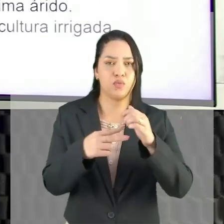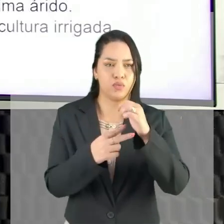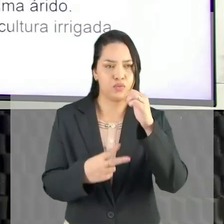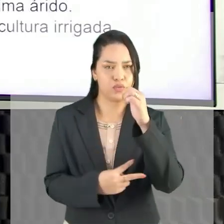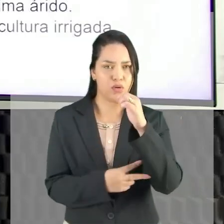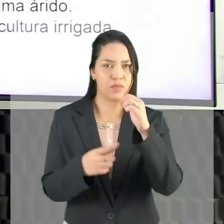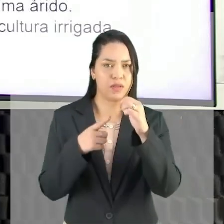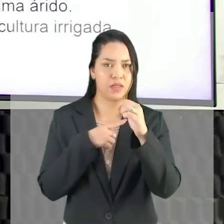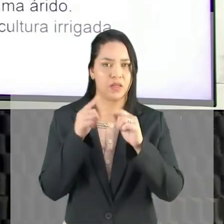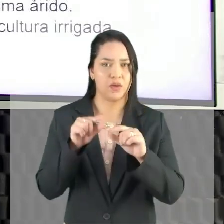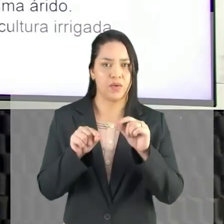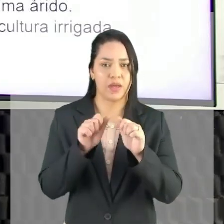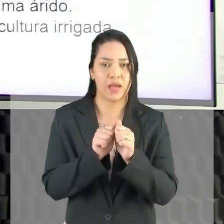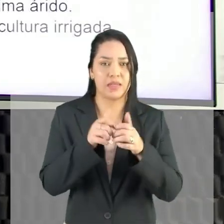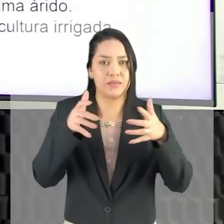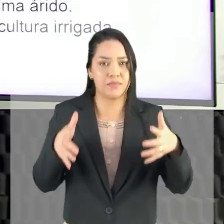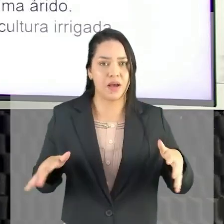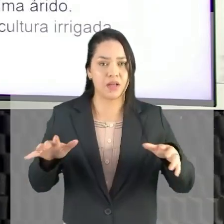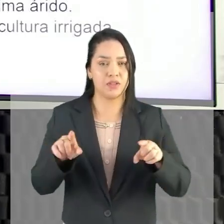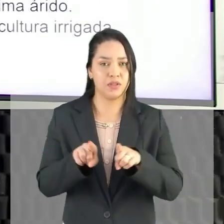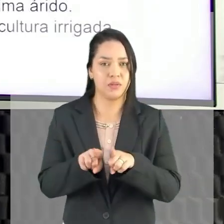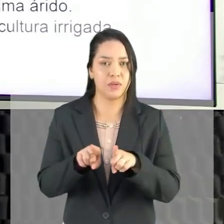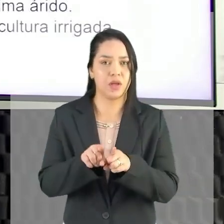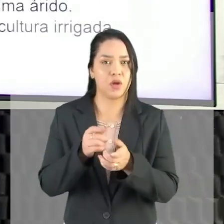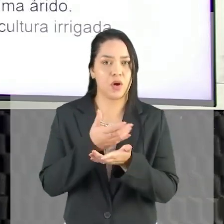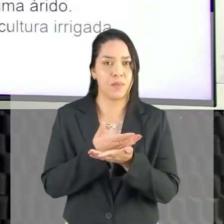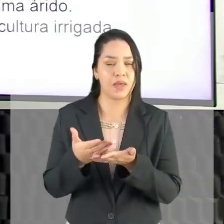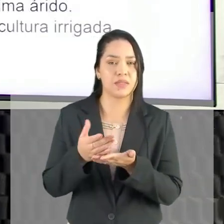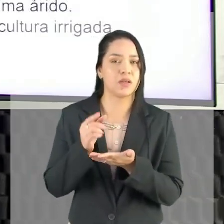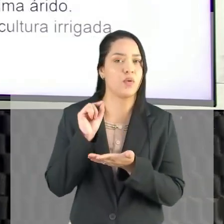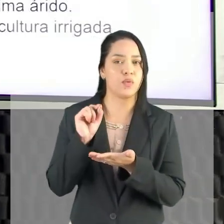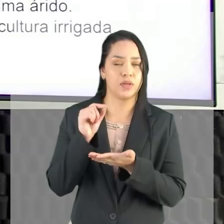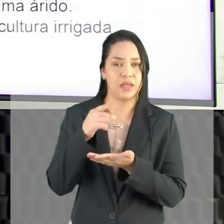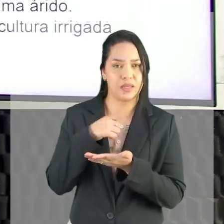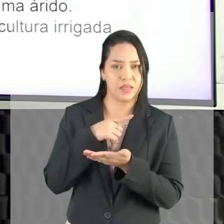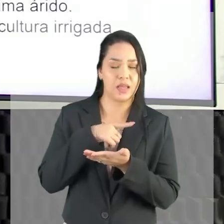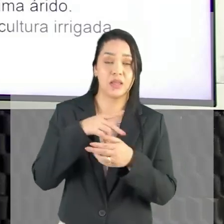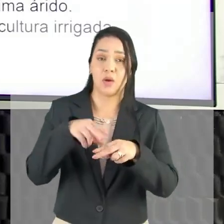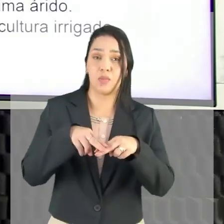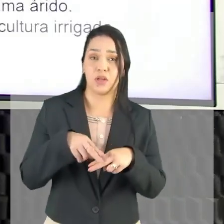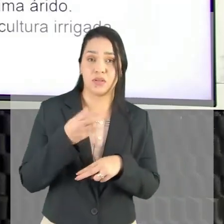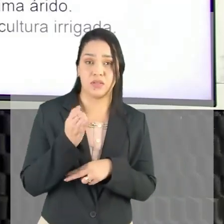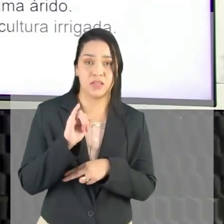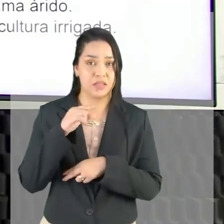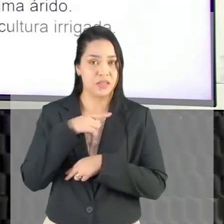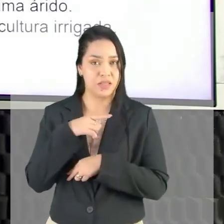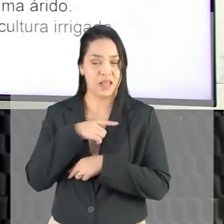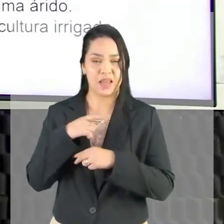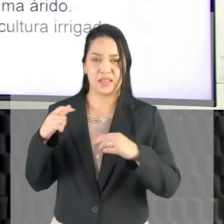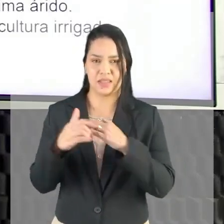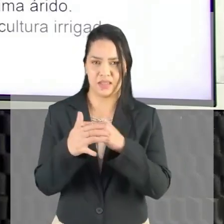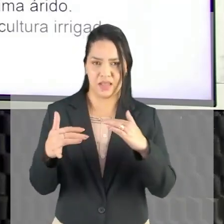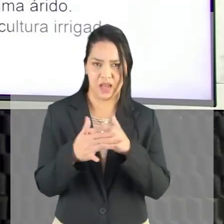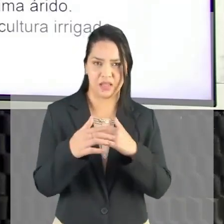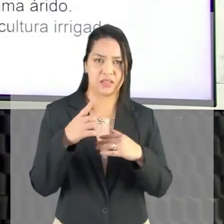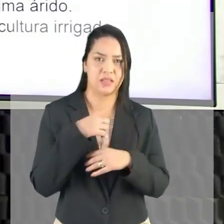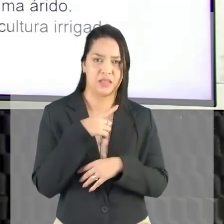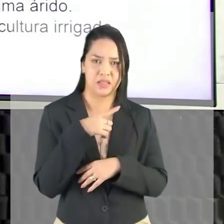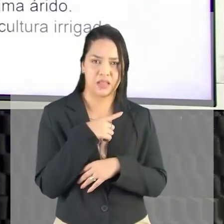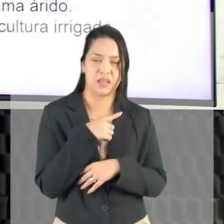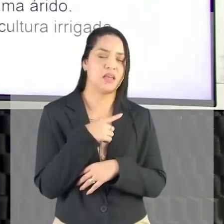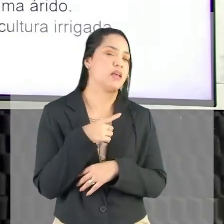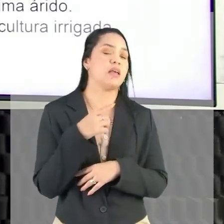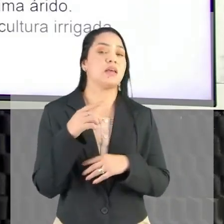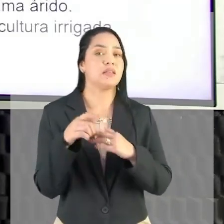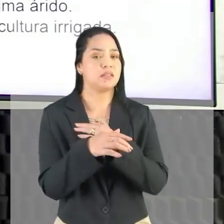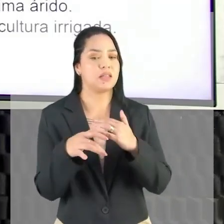a ocupar as margens. Ele começa, portanto, a gerar alagamentos. Então, se eu tenho cidades que ocupam essa região, chamada